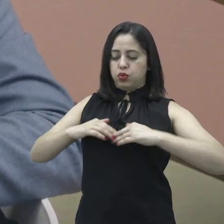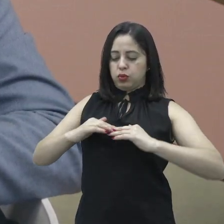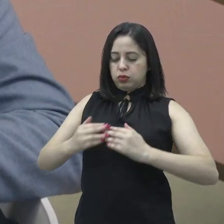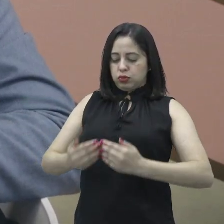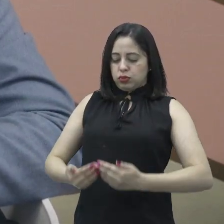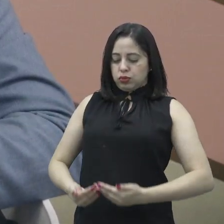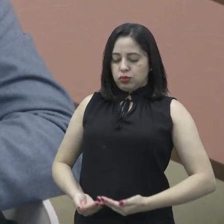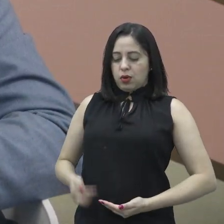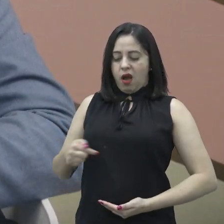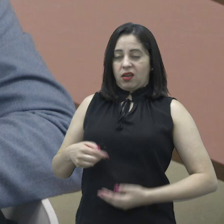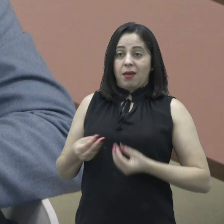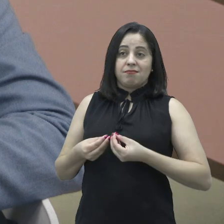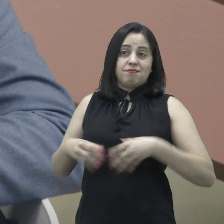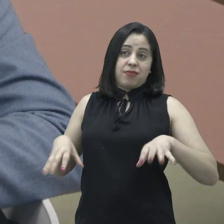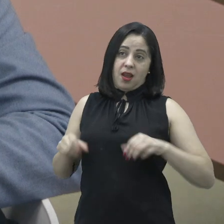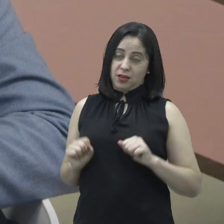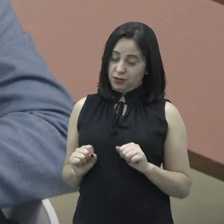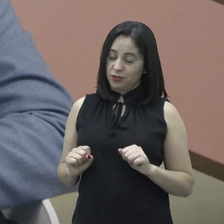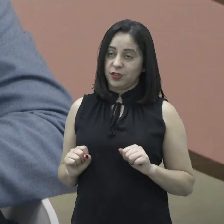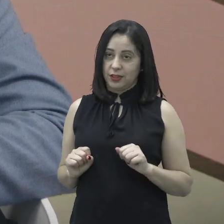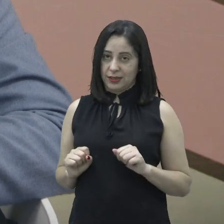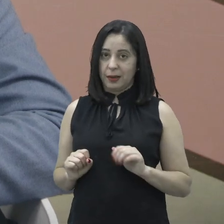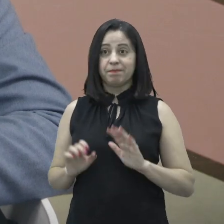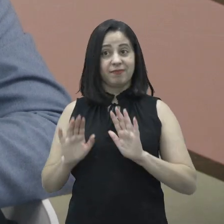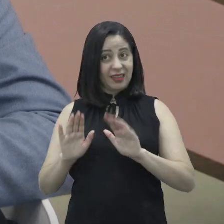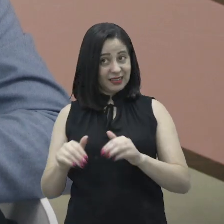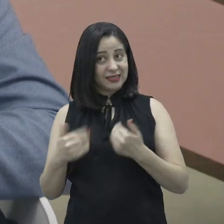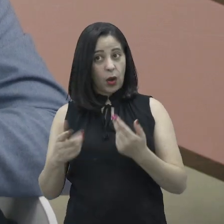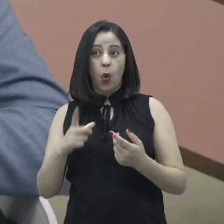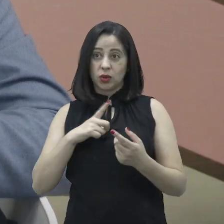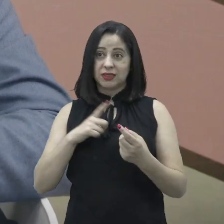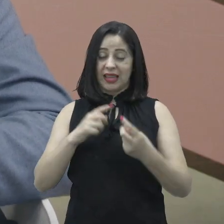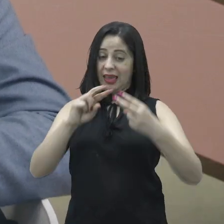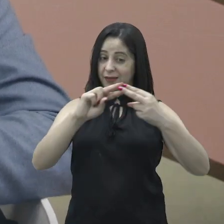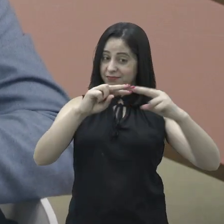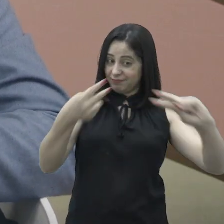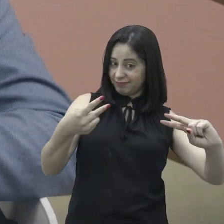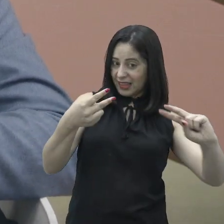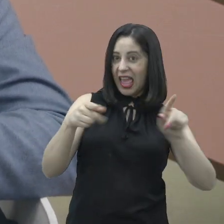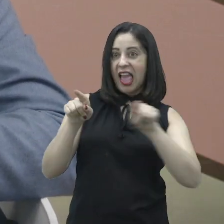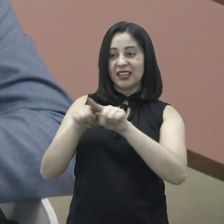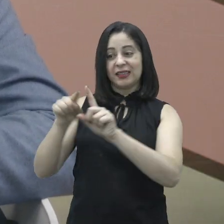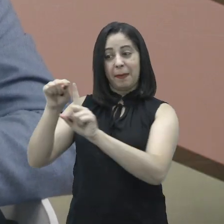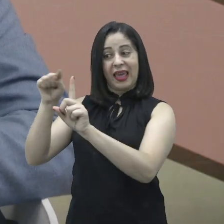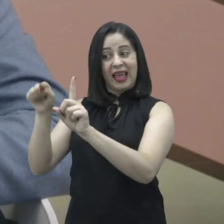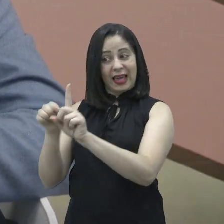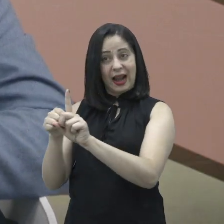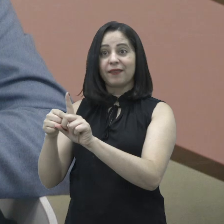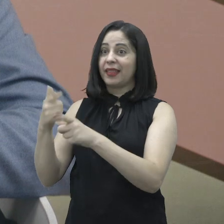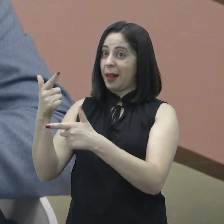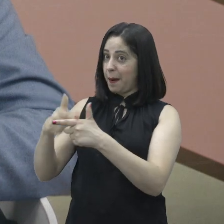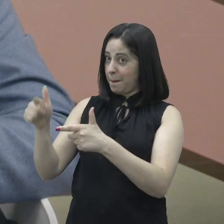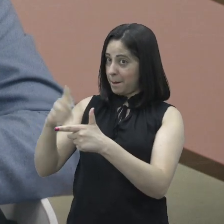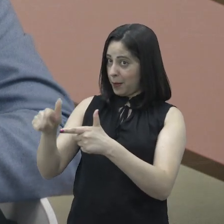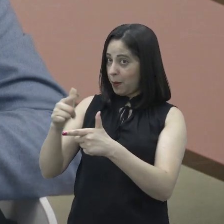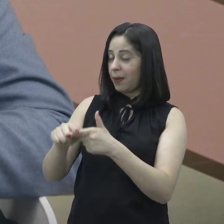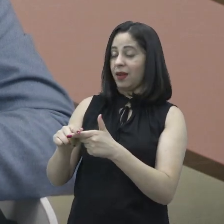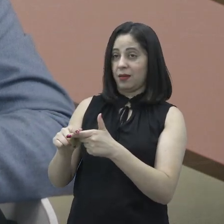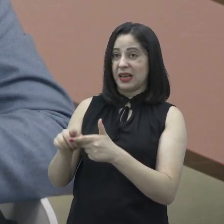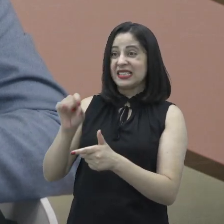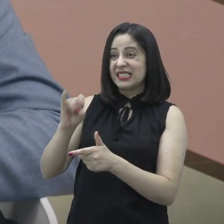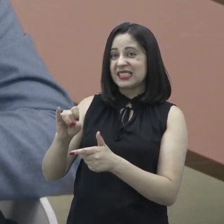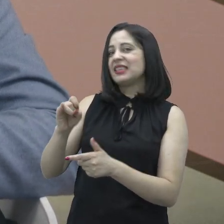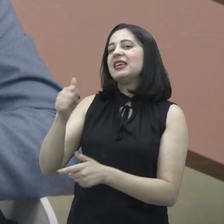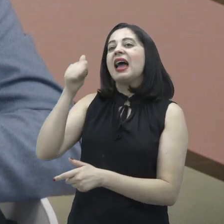existe esse fator genético, que é bem importante, mas toda a parte do pré-natal, os cuidados, o cuidado que a mãe toma